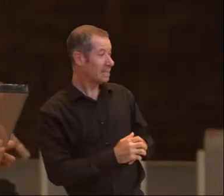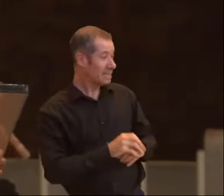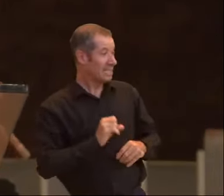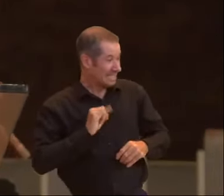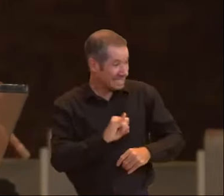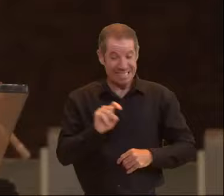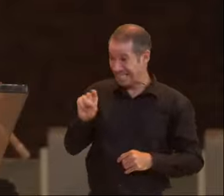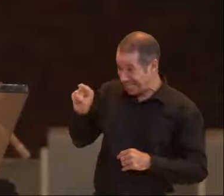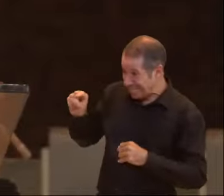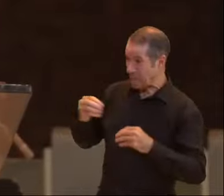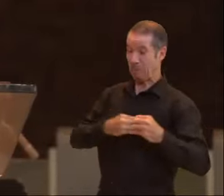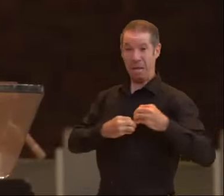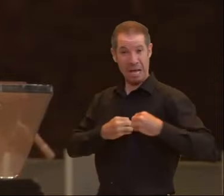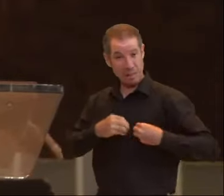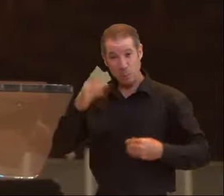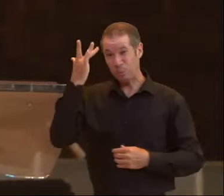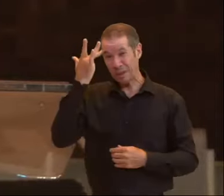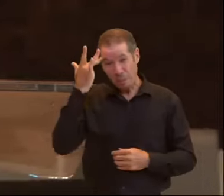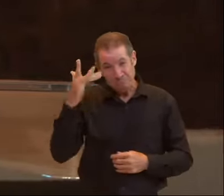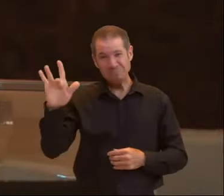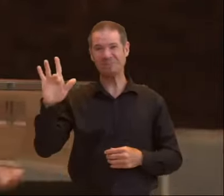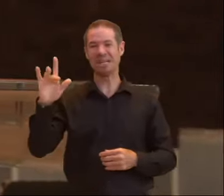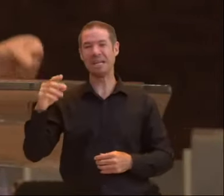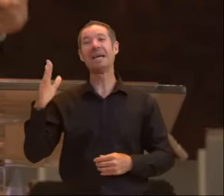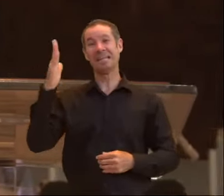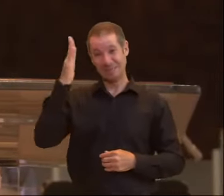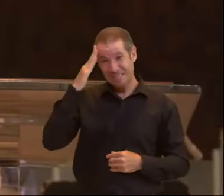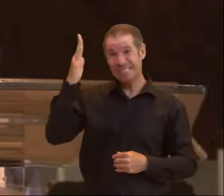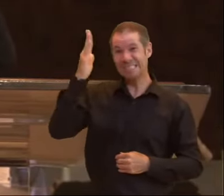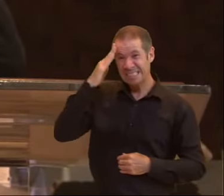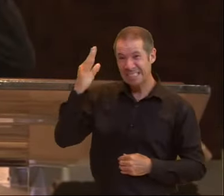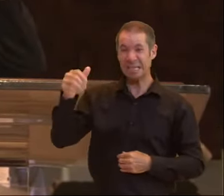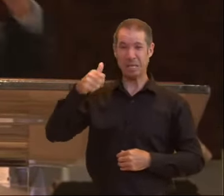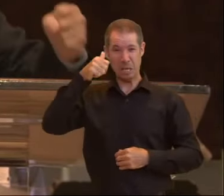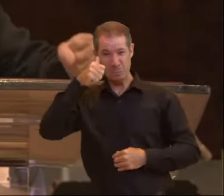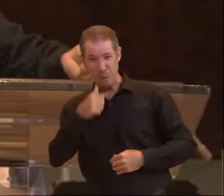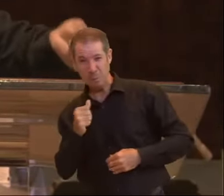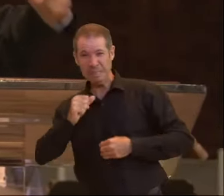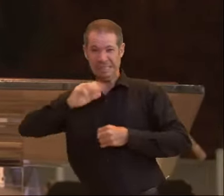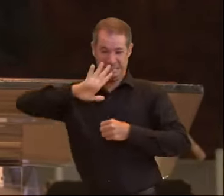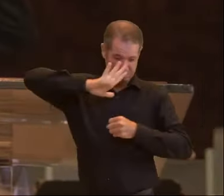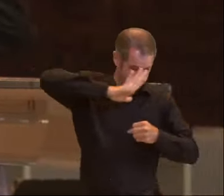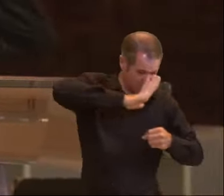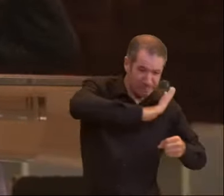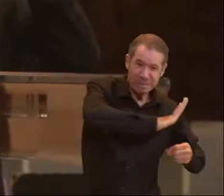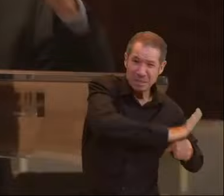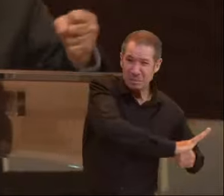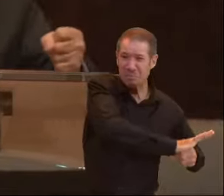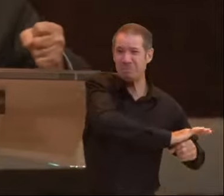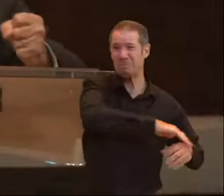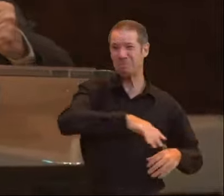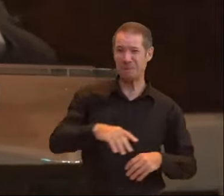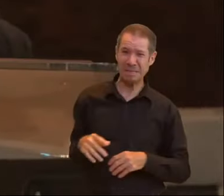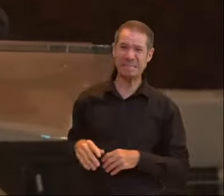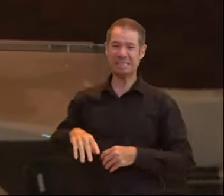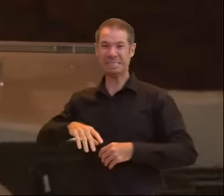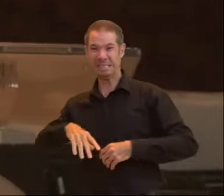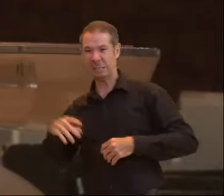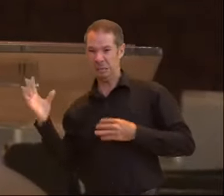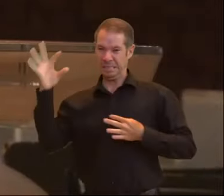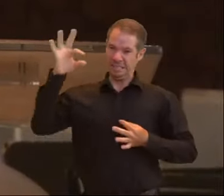ele é pecador, eu não sei. Eu sei que eu era uma mulher oprimida, possessa,